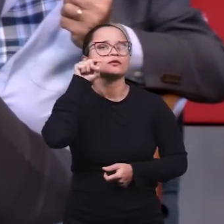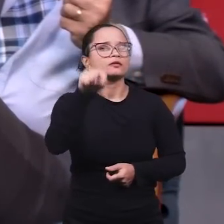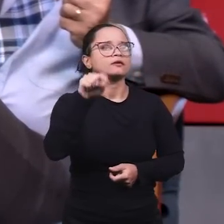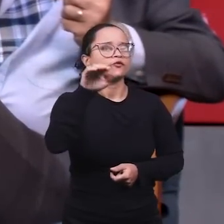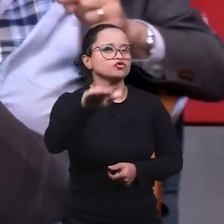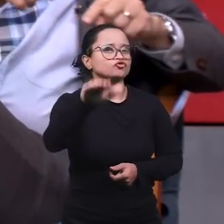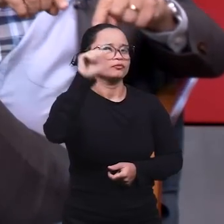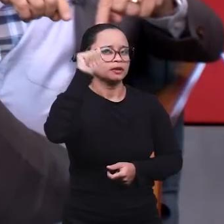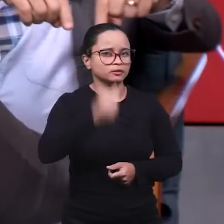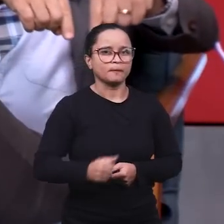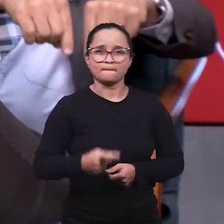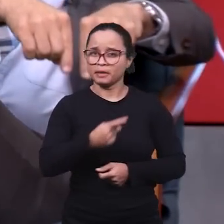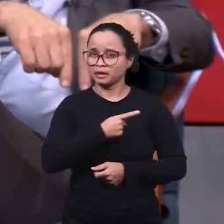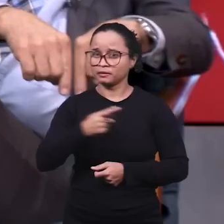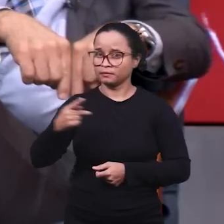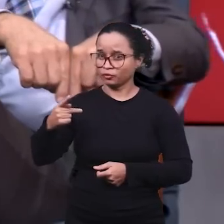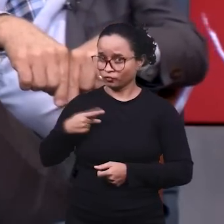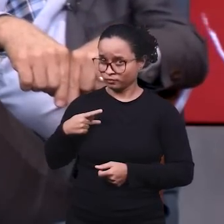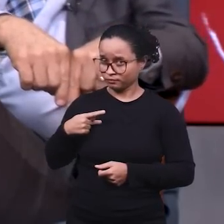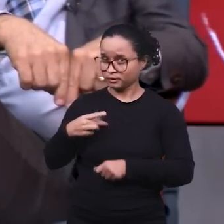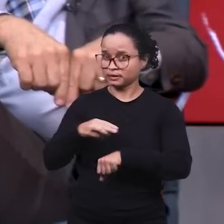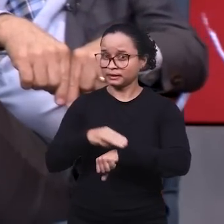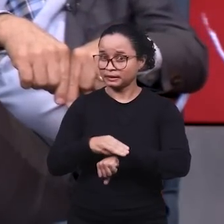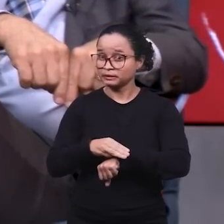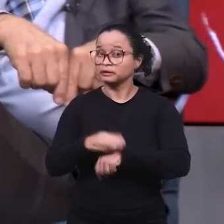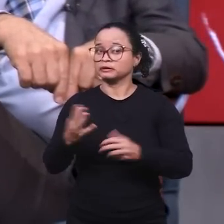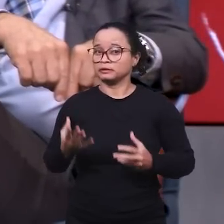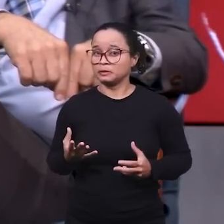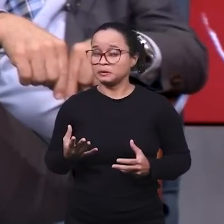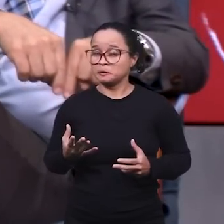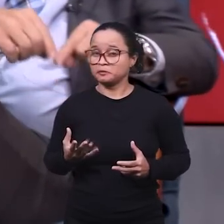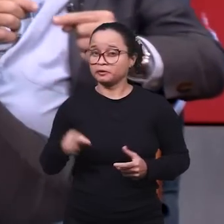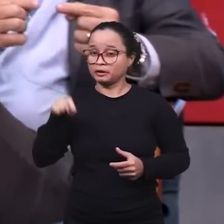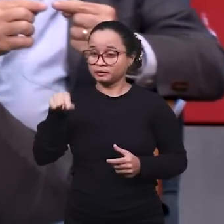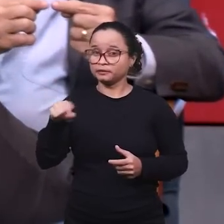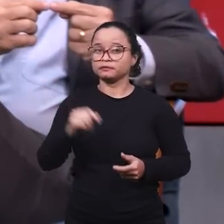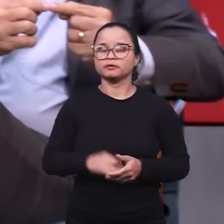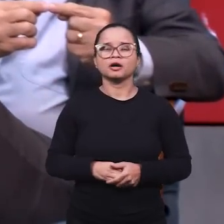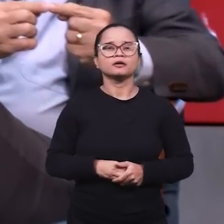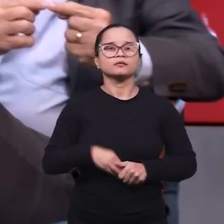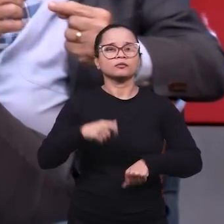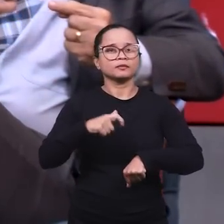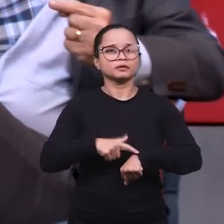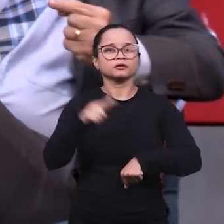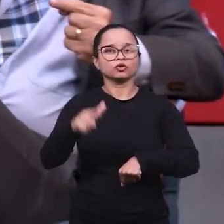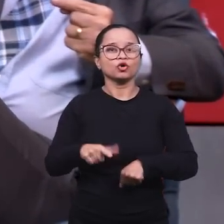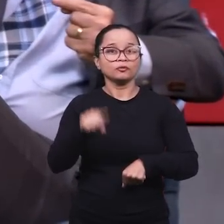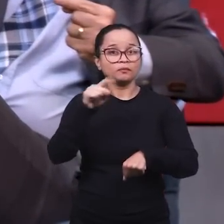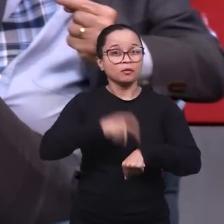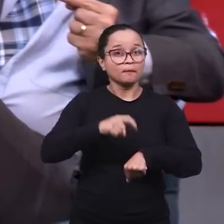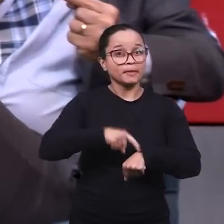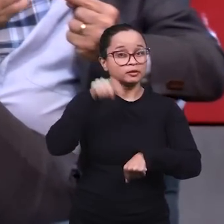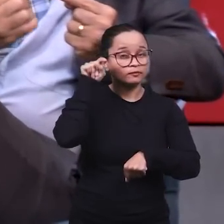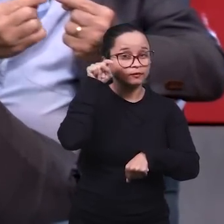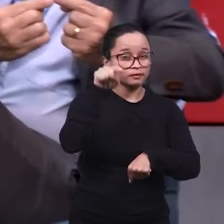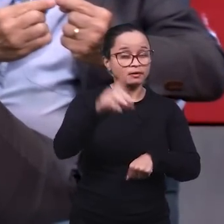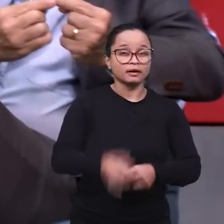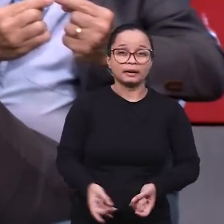um ministério, dentro dessa condição, quando você